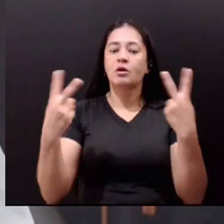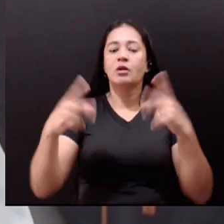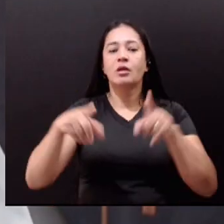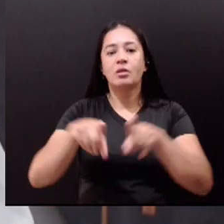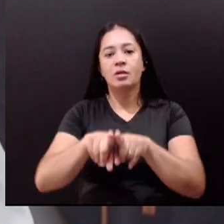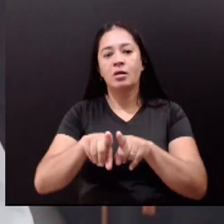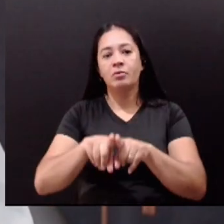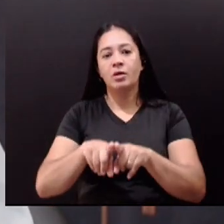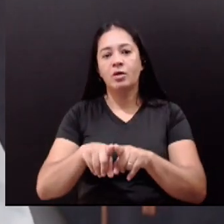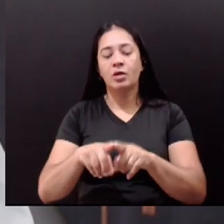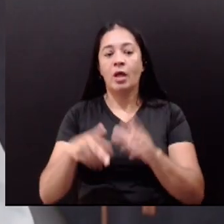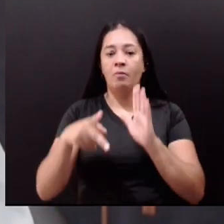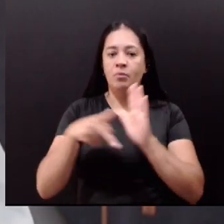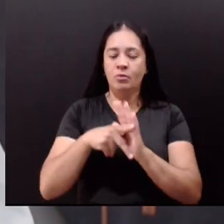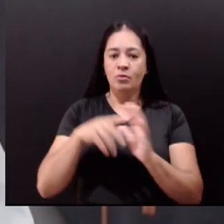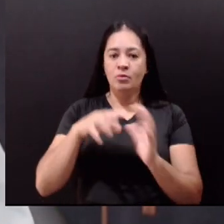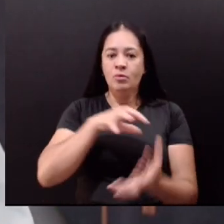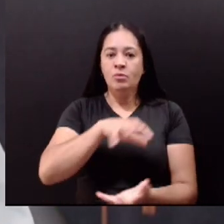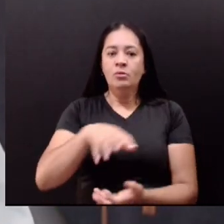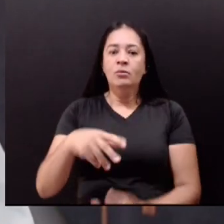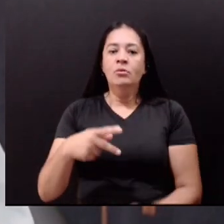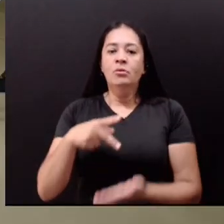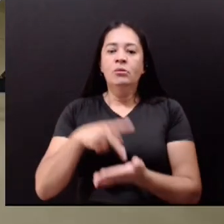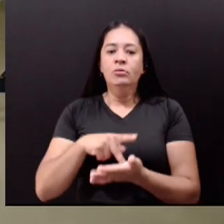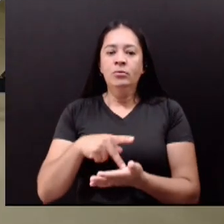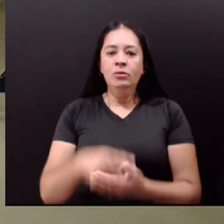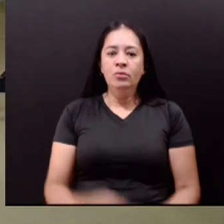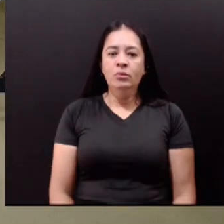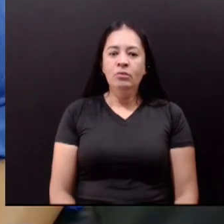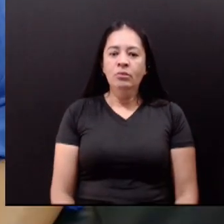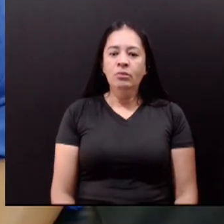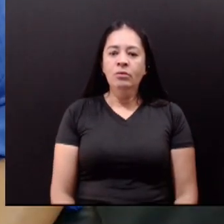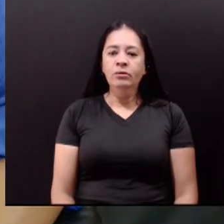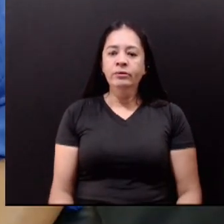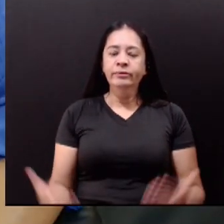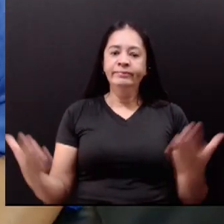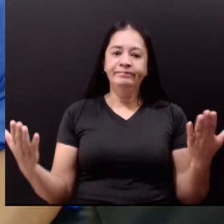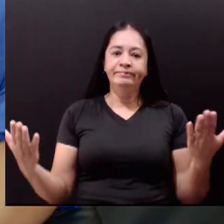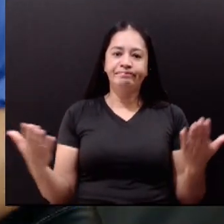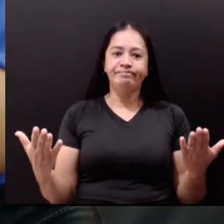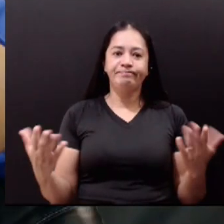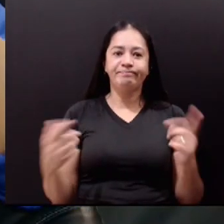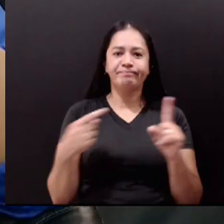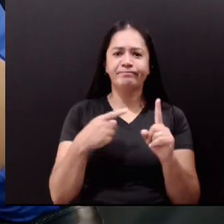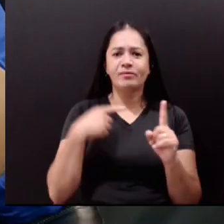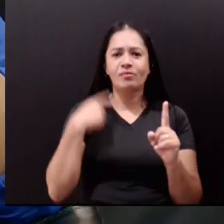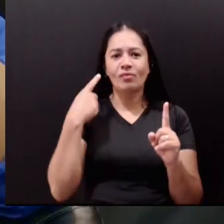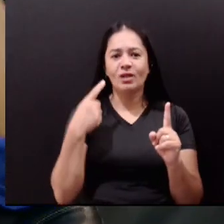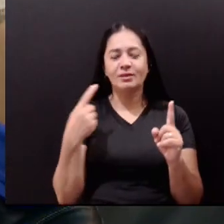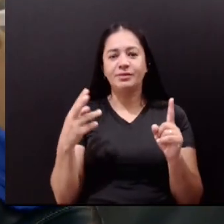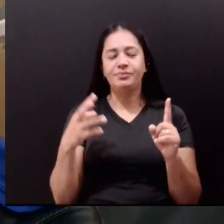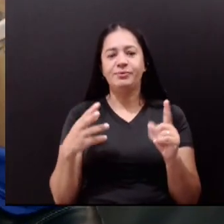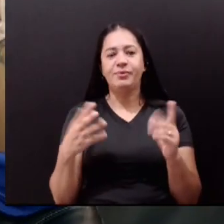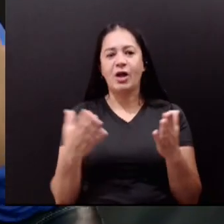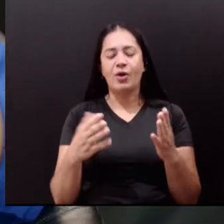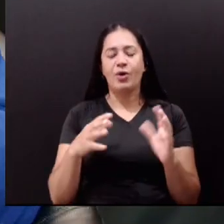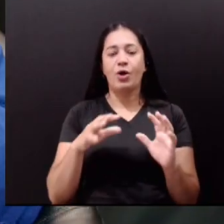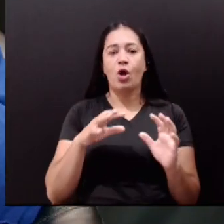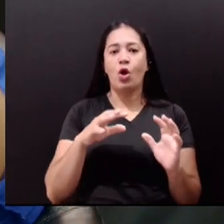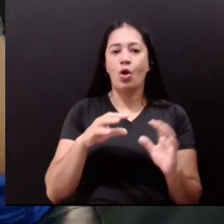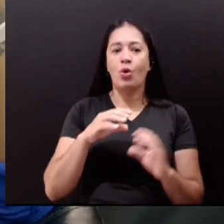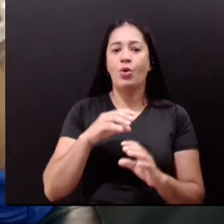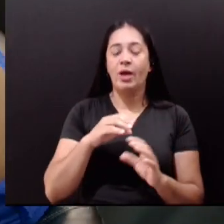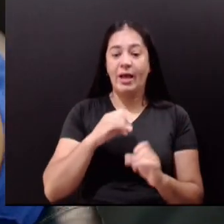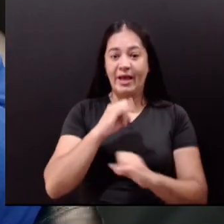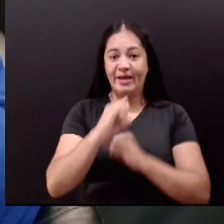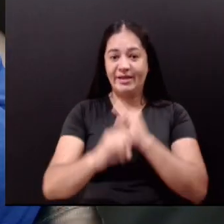real. Muito bem. Agora, doutor Rodrigo, esse negócio de internet terra sem lei, né, a gente ouviu muito isso